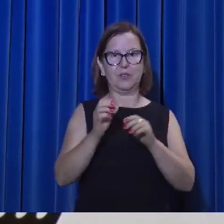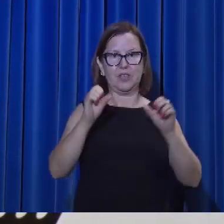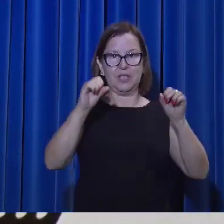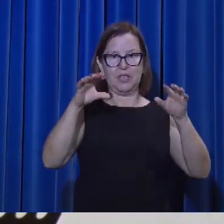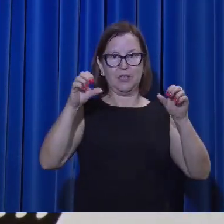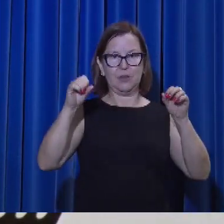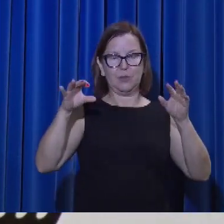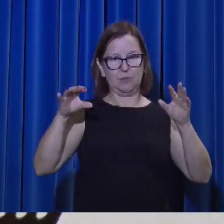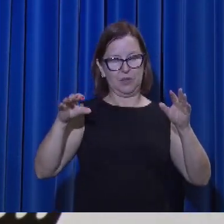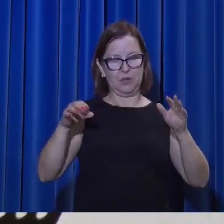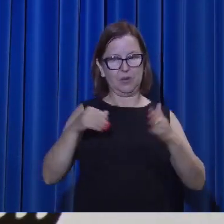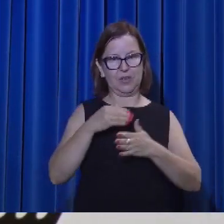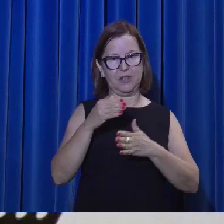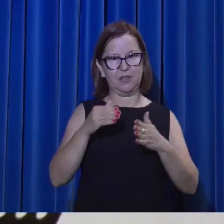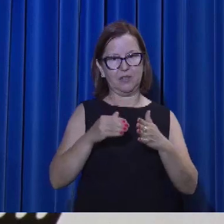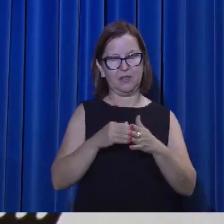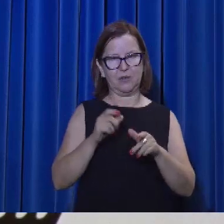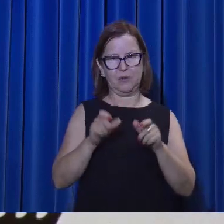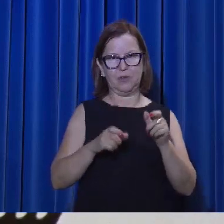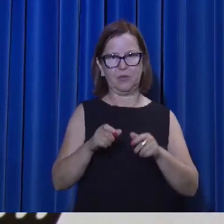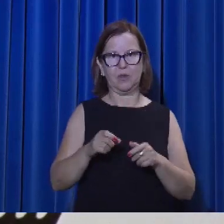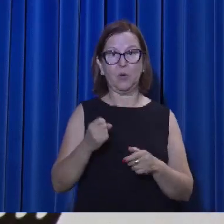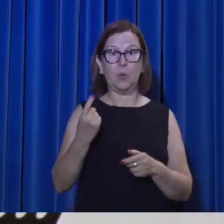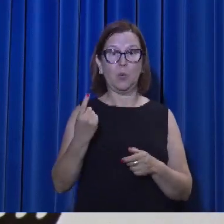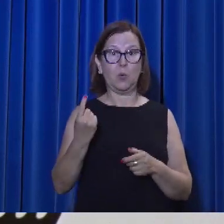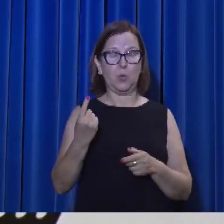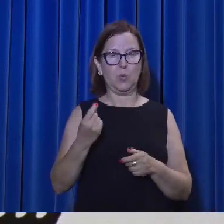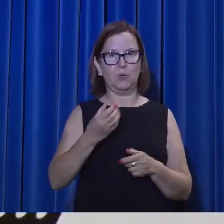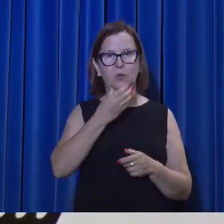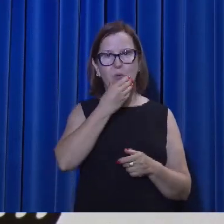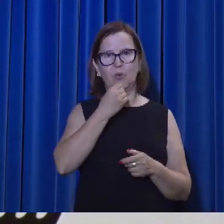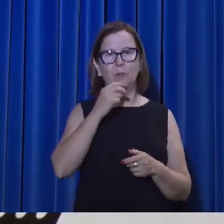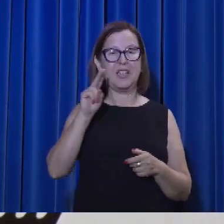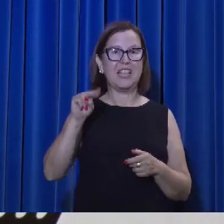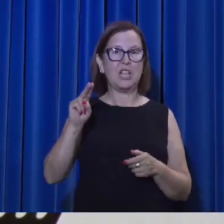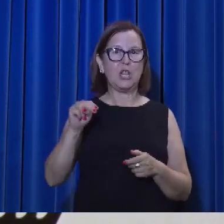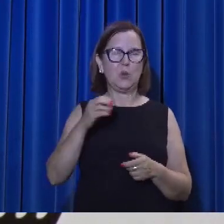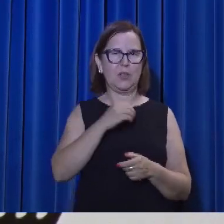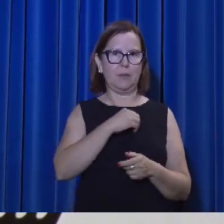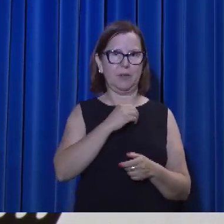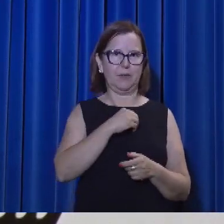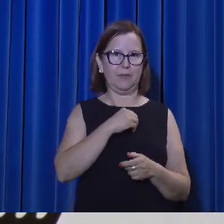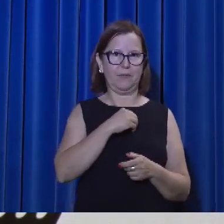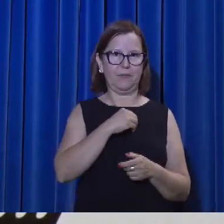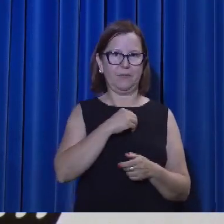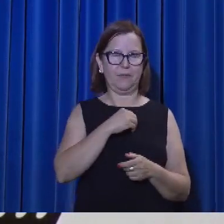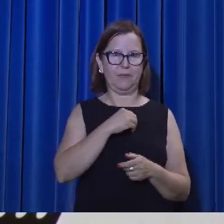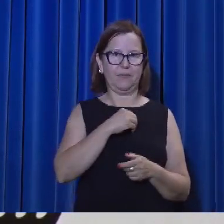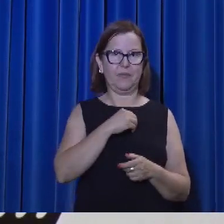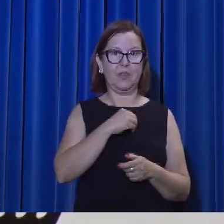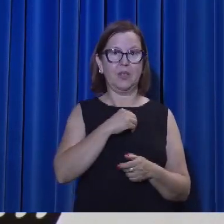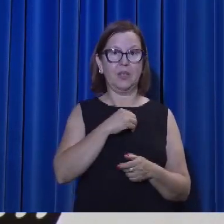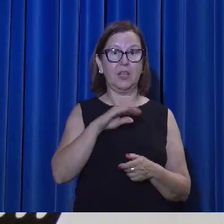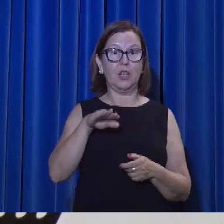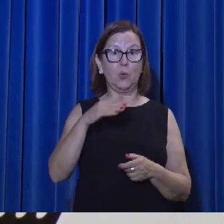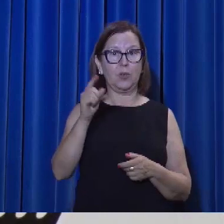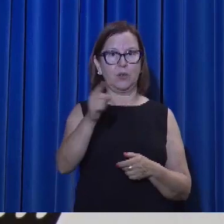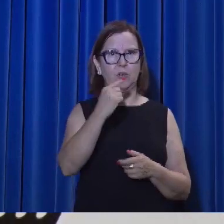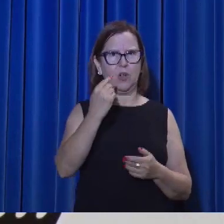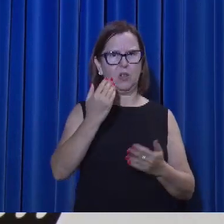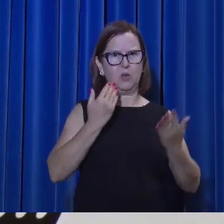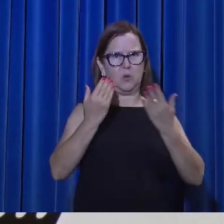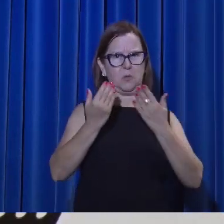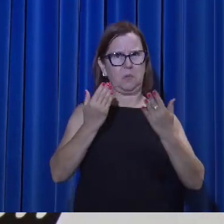vida perfeita, o único homem que nunca pecou. Ele viveu dessa maneira, e quando nós nos comparamos a ele, nós